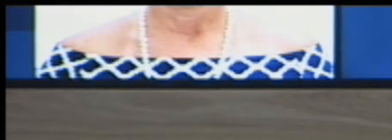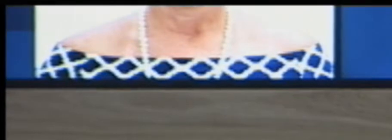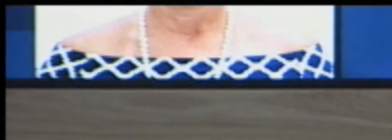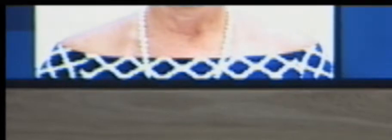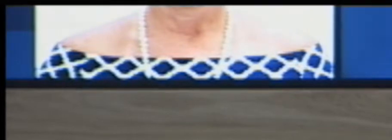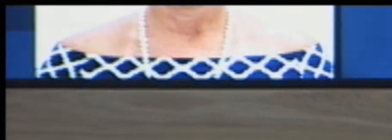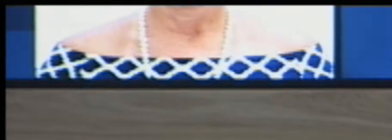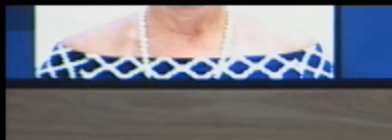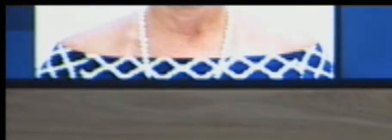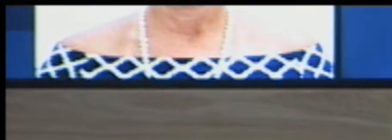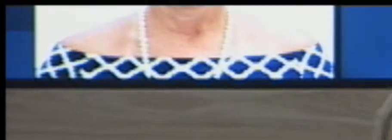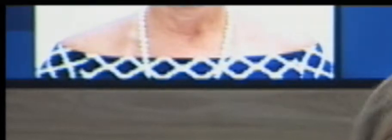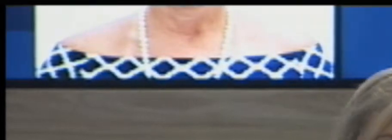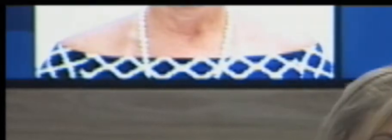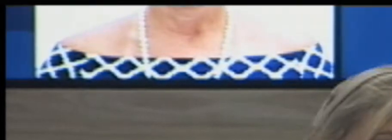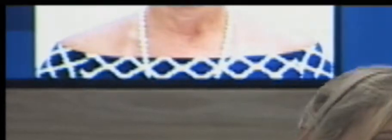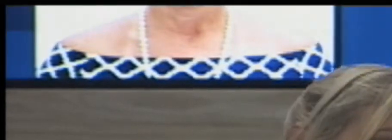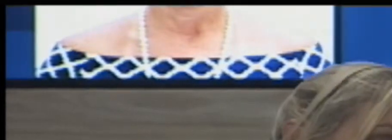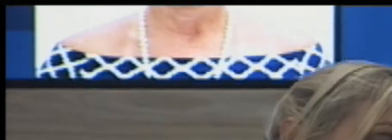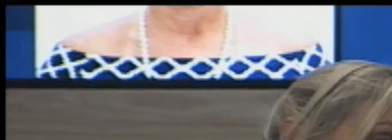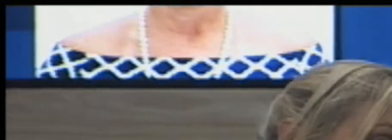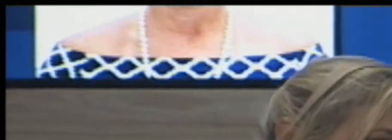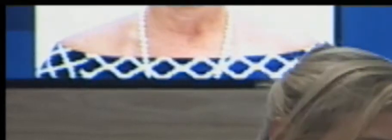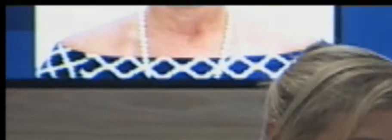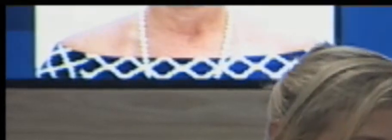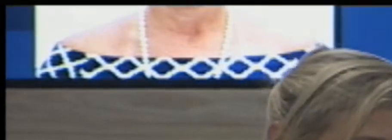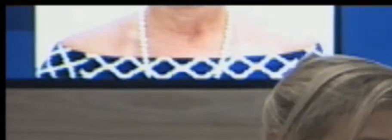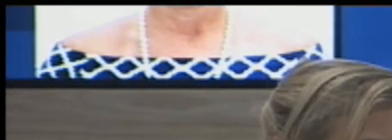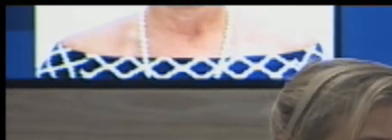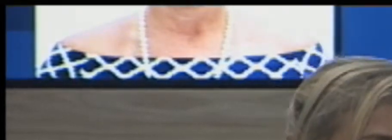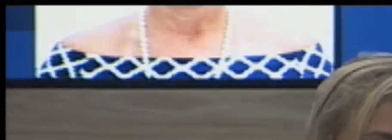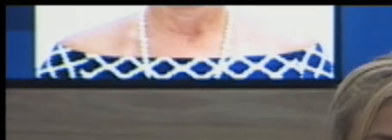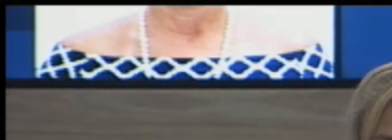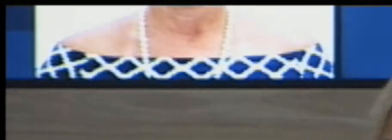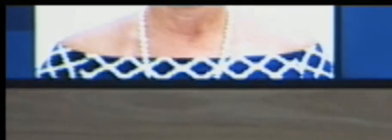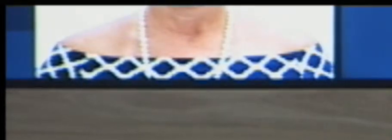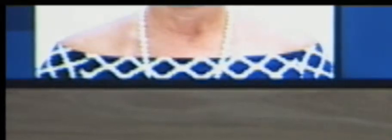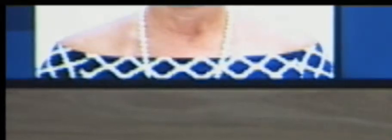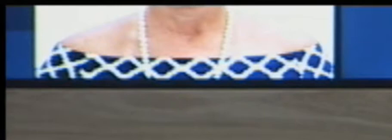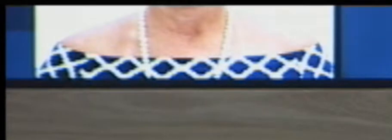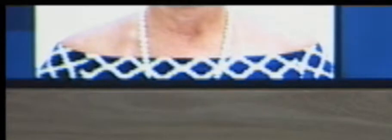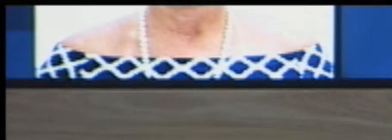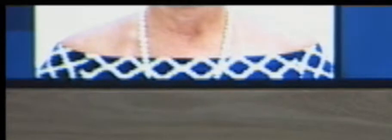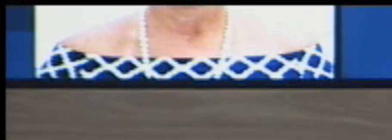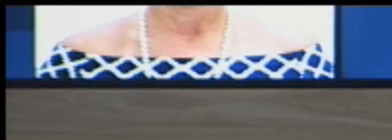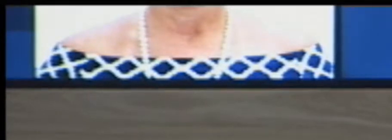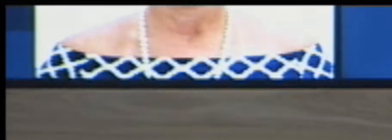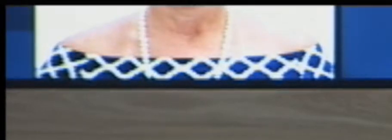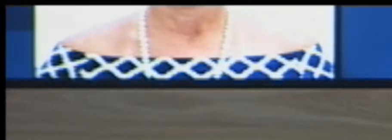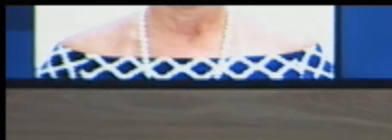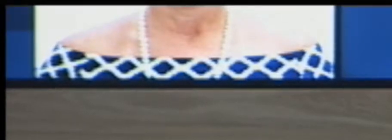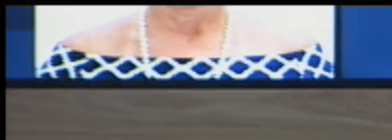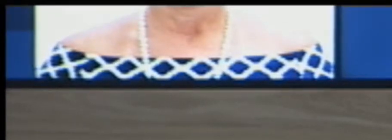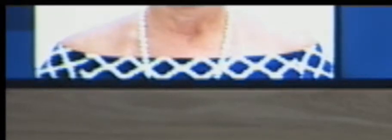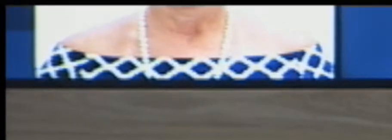de vários conselhos, se remetem a um conselho mãe, com problemas,